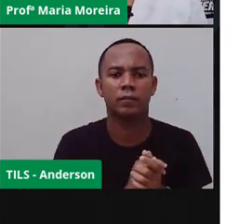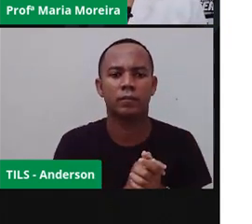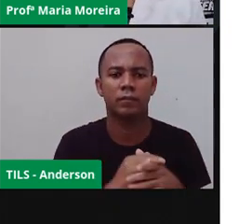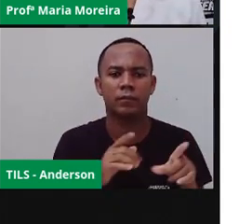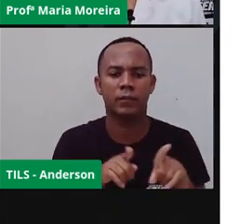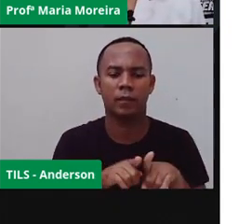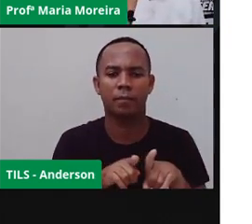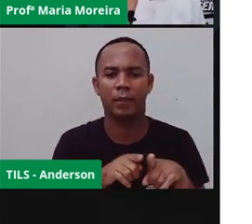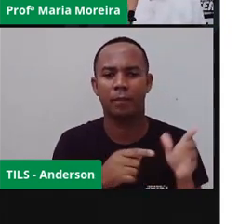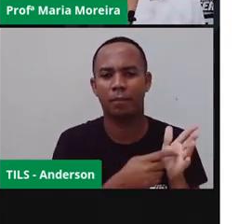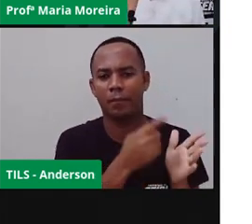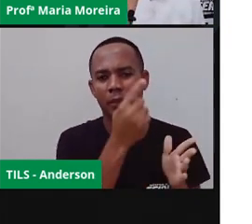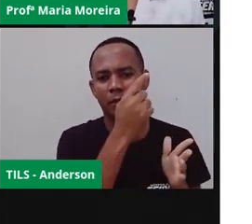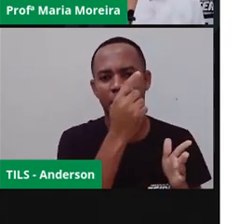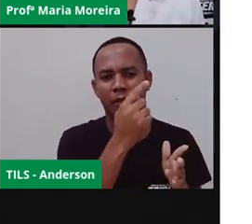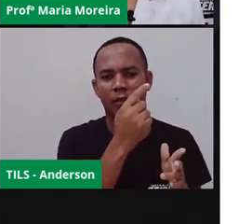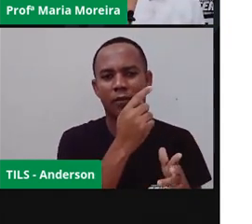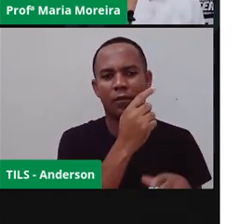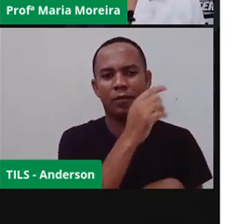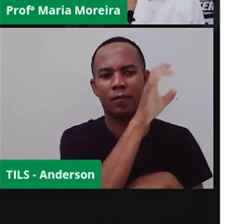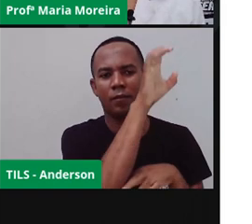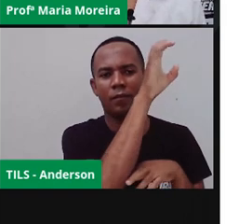também. Provavelmente vão